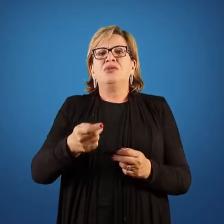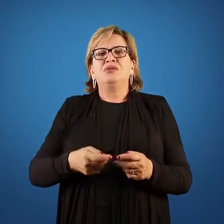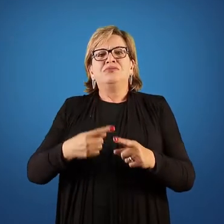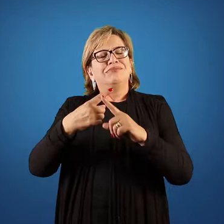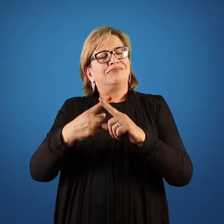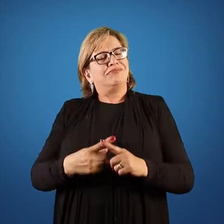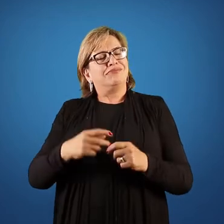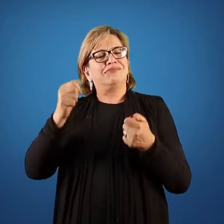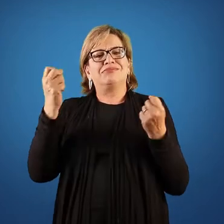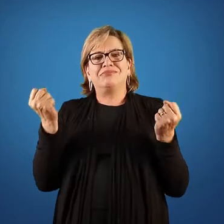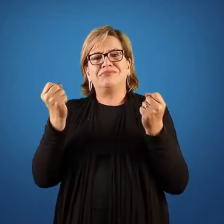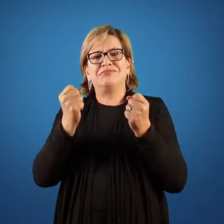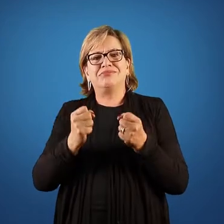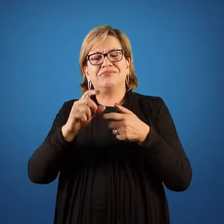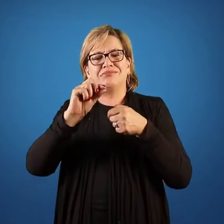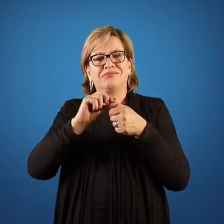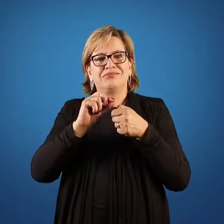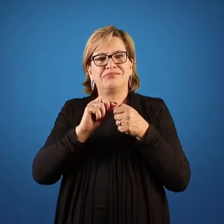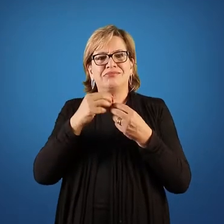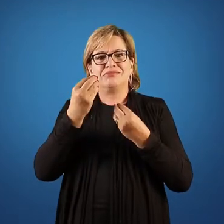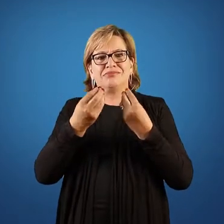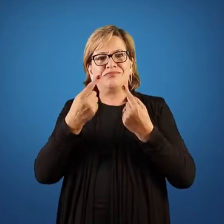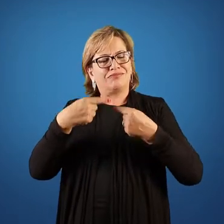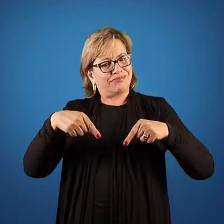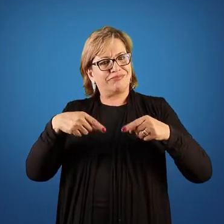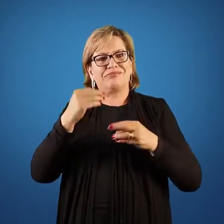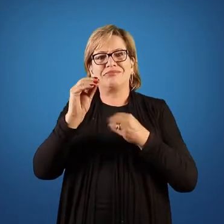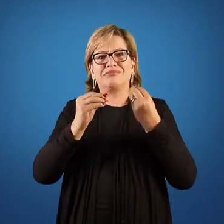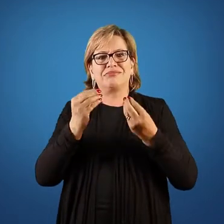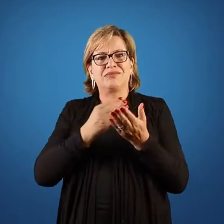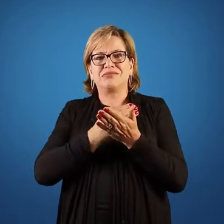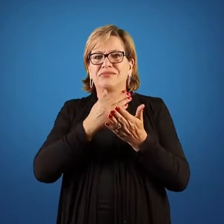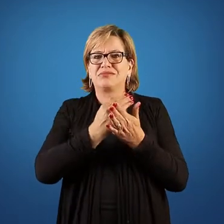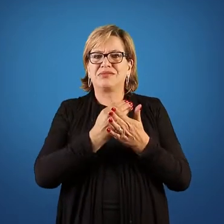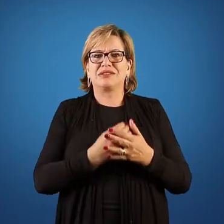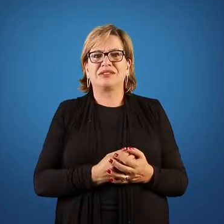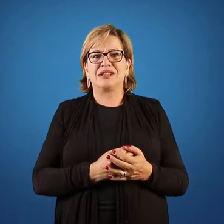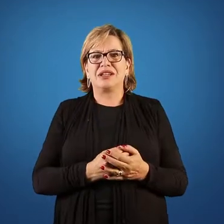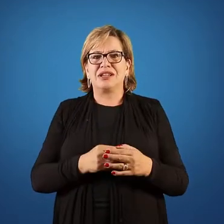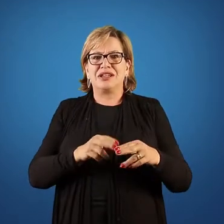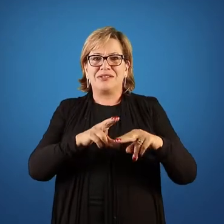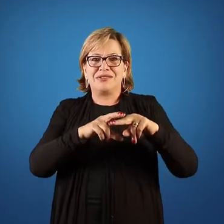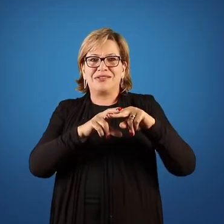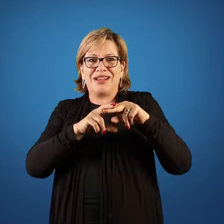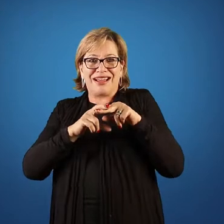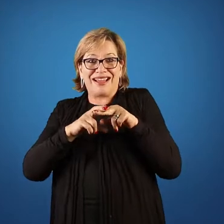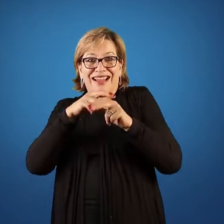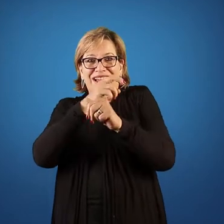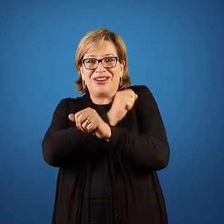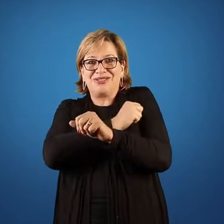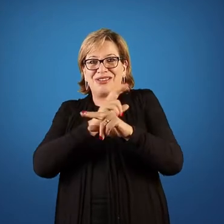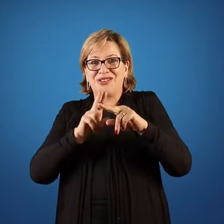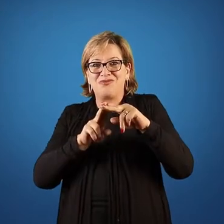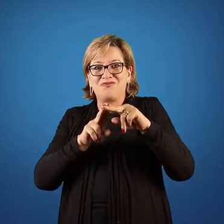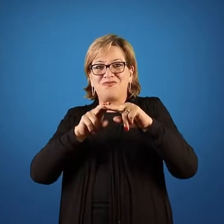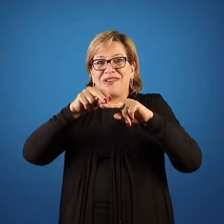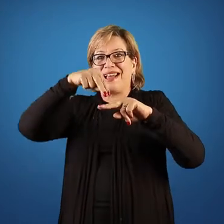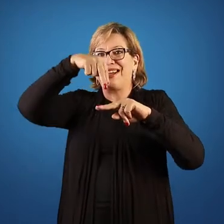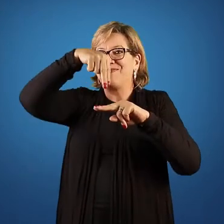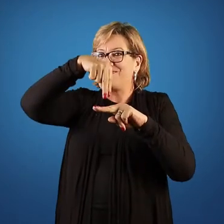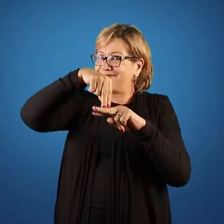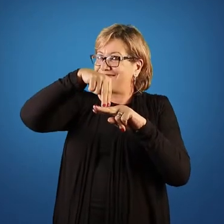pode ser realizado no trapézio, como um desafio inicial, é pedir ao aluno que fique de pé no